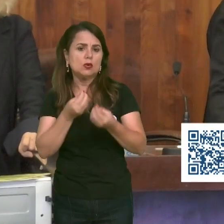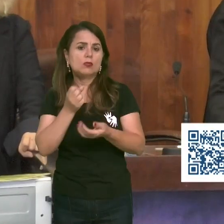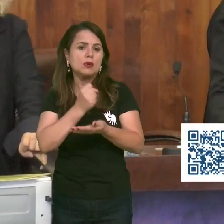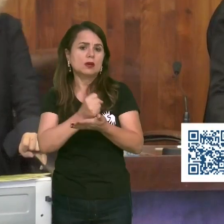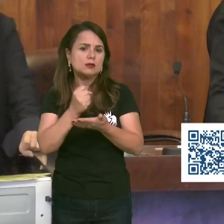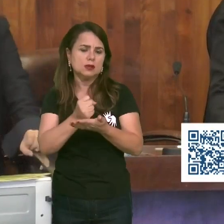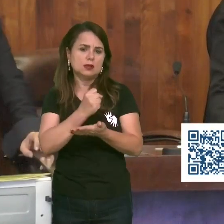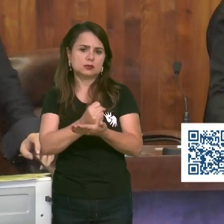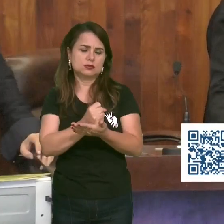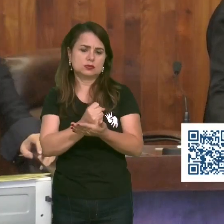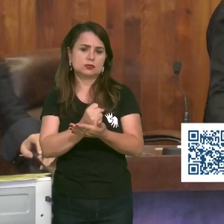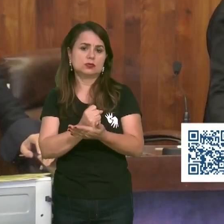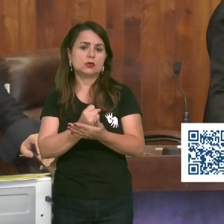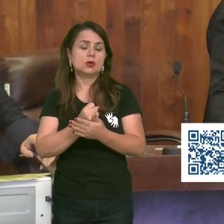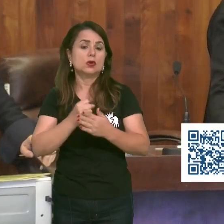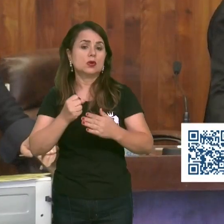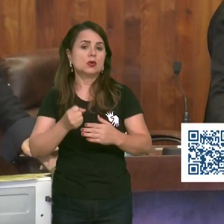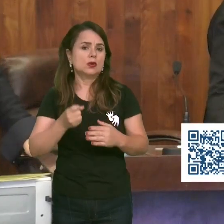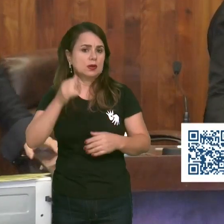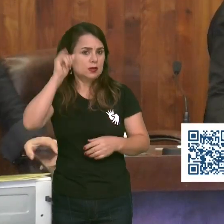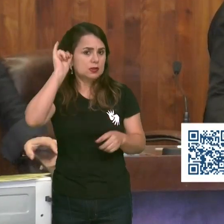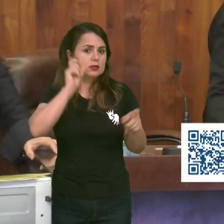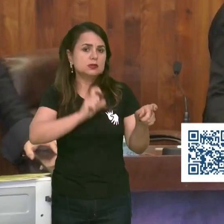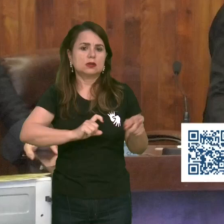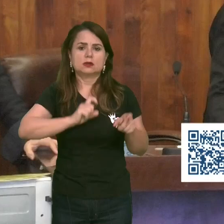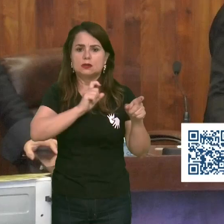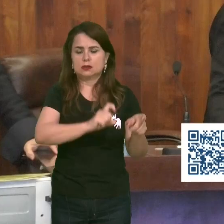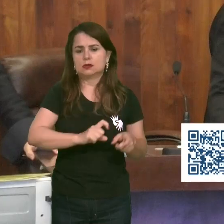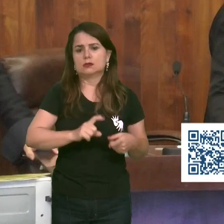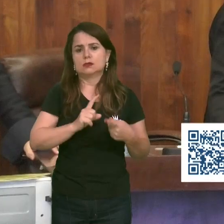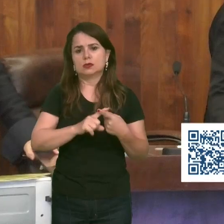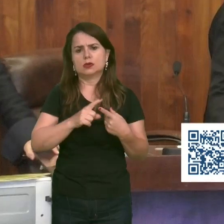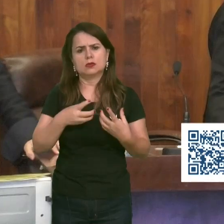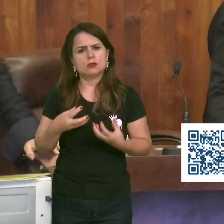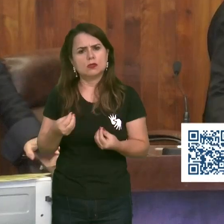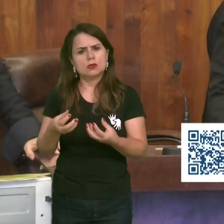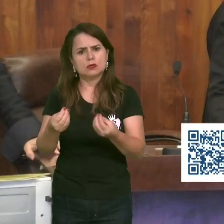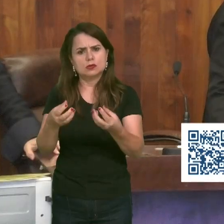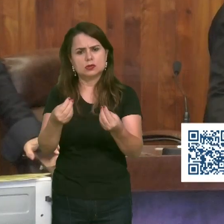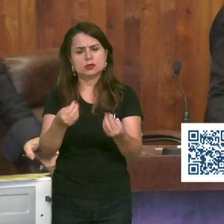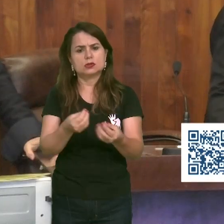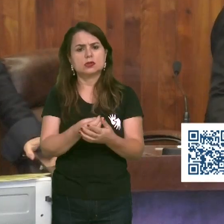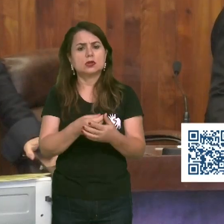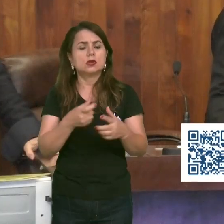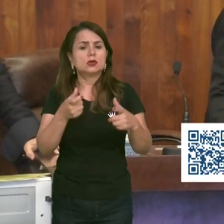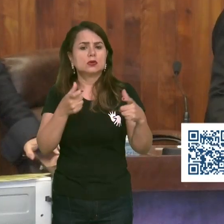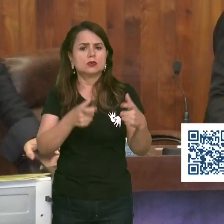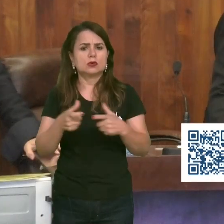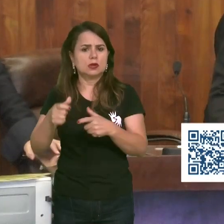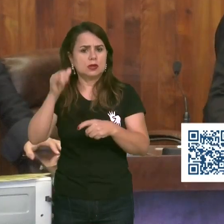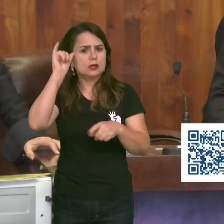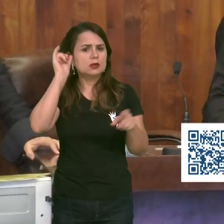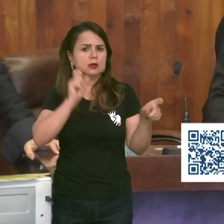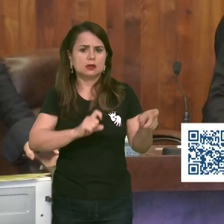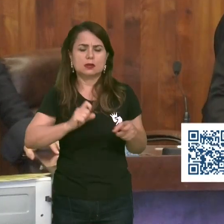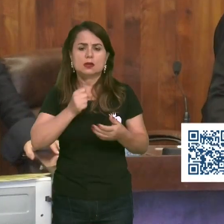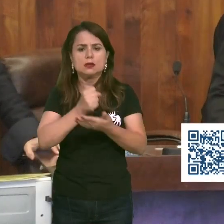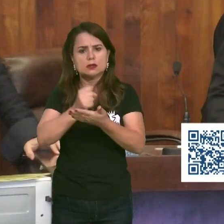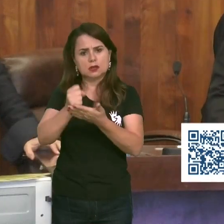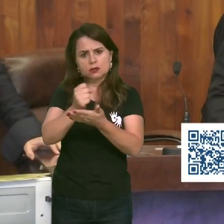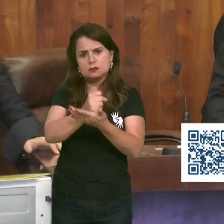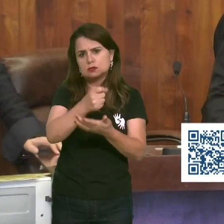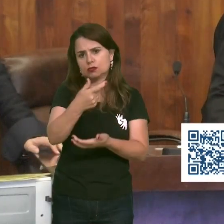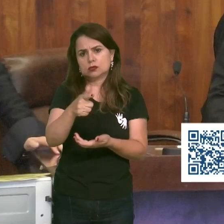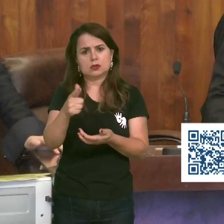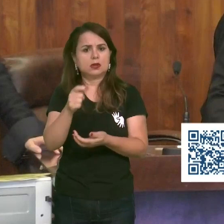nossas propriedades rurais uma vez que é sabido que inúmeras propriedades ainda se encontra sem o cadastro sendo de suma importância